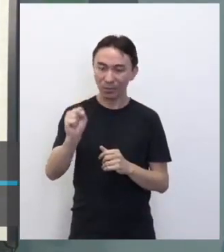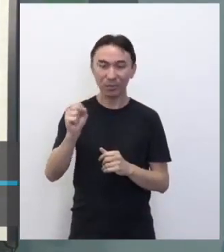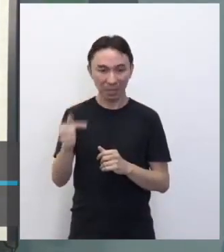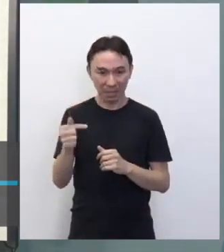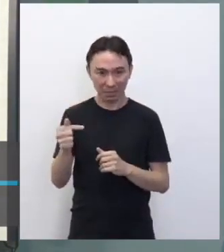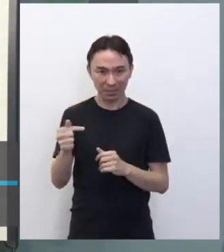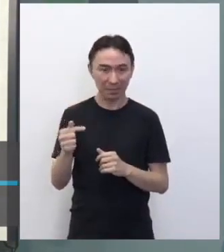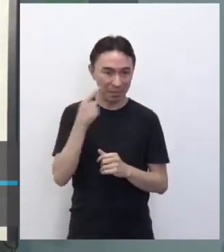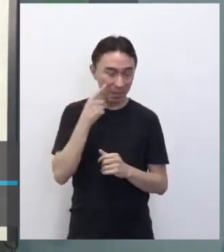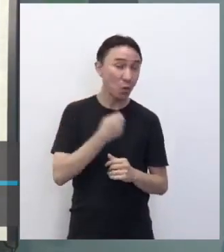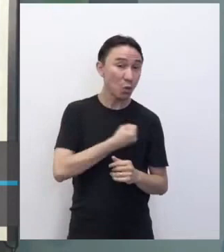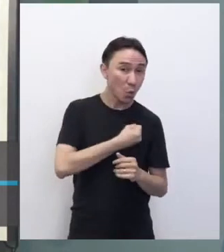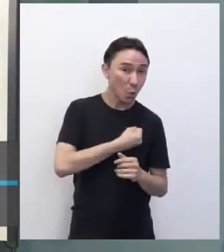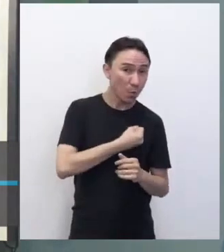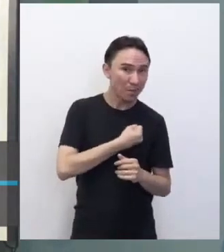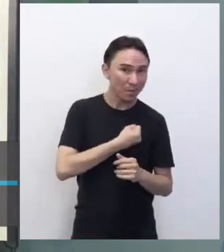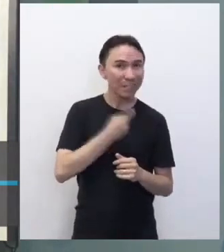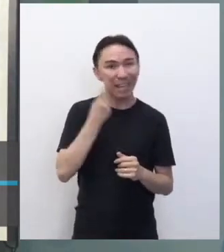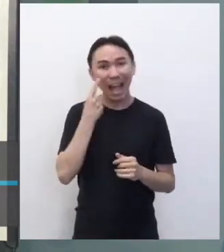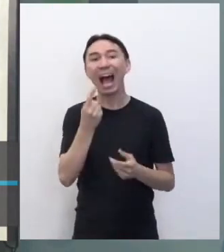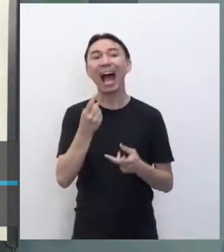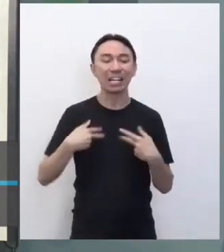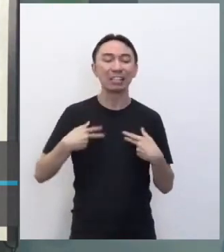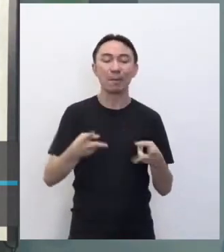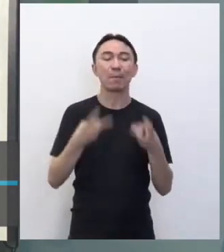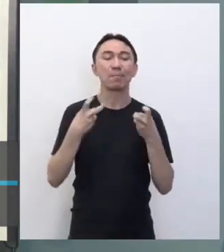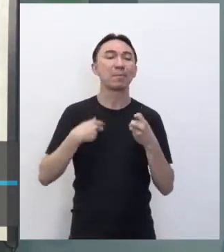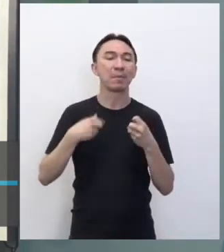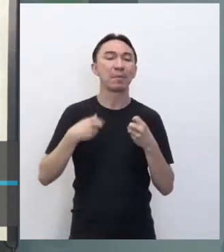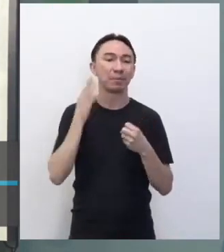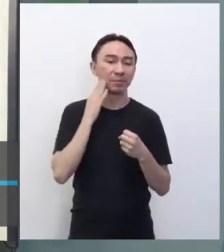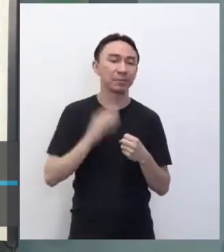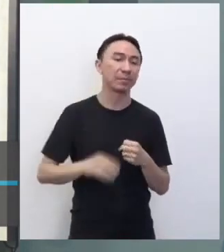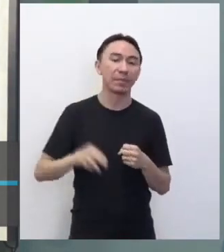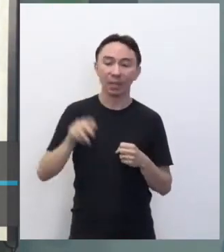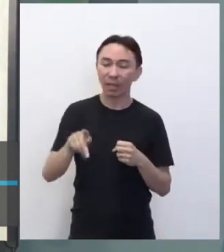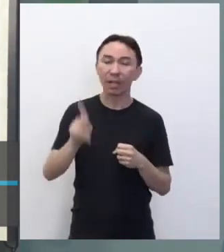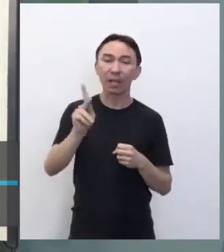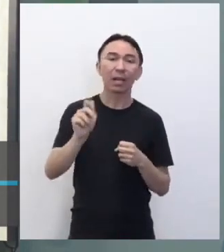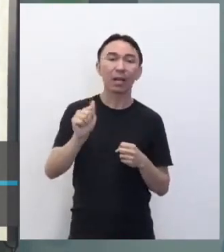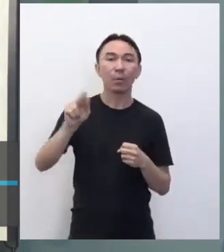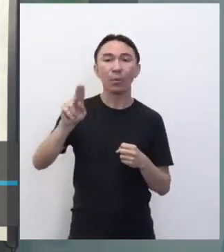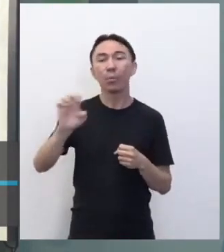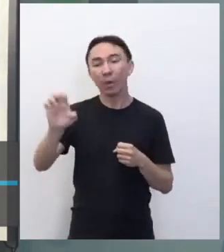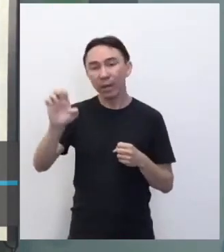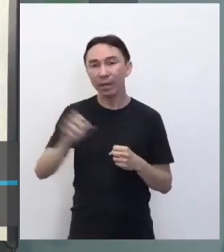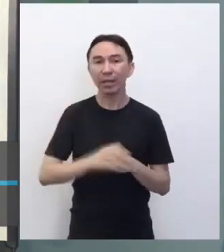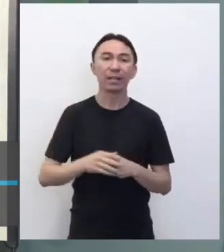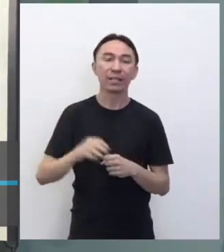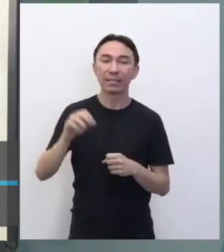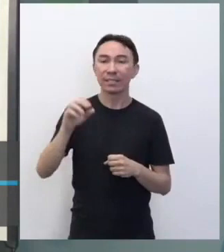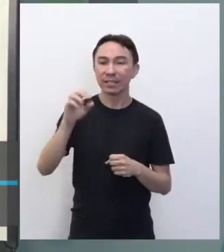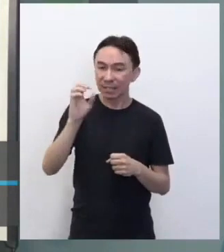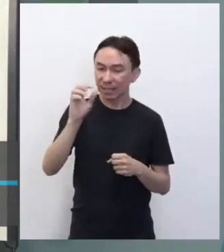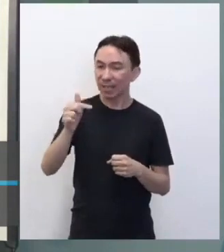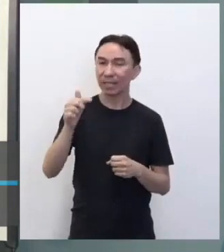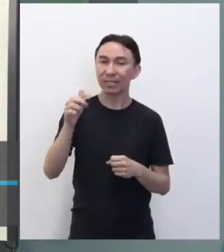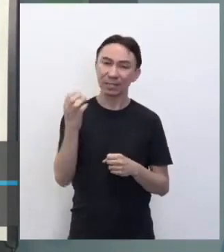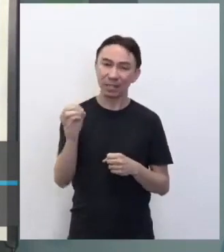são incompletos aqui. Aí vocês sabem de quem que a gente está falando. Cauê Santos, S074, o Victor